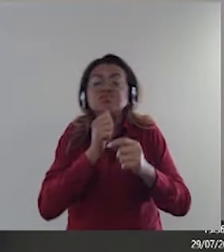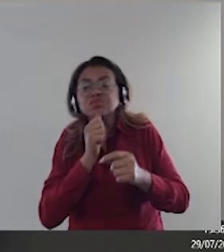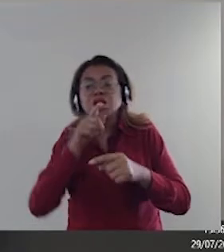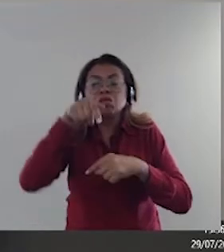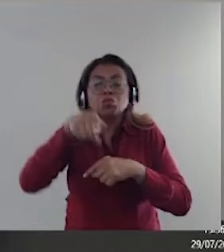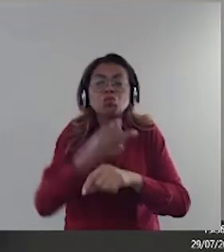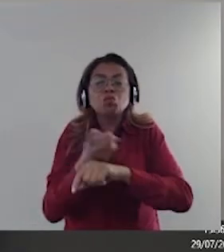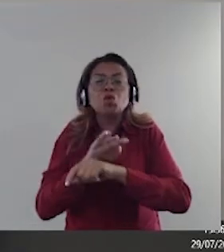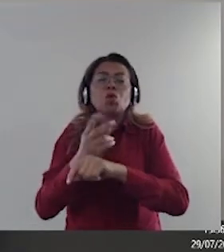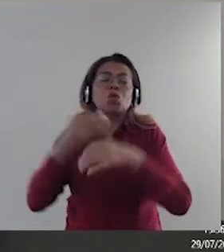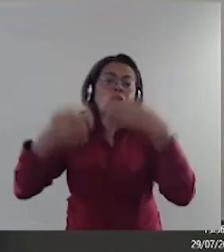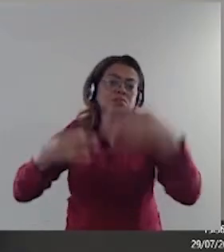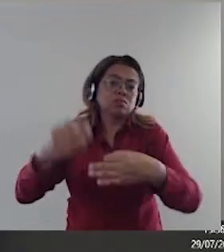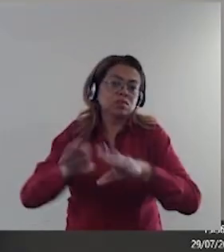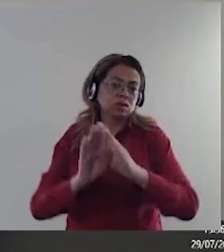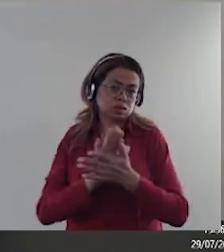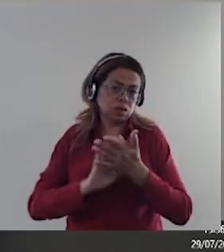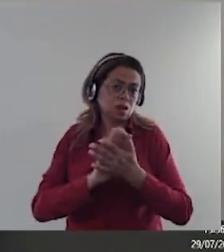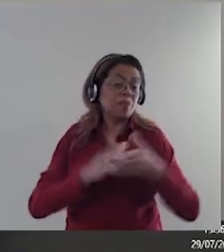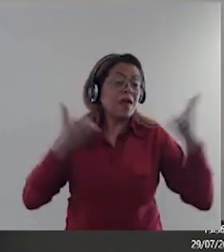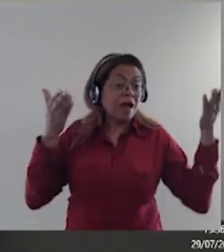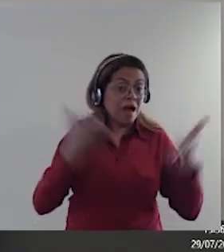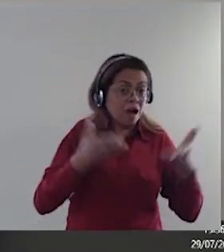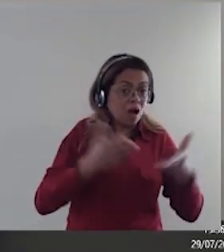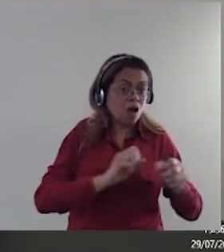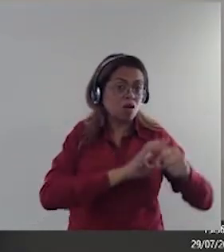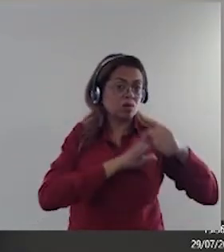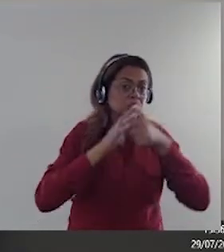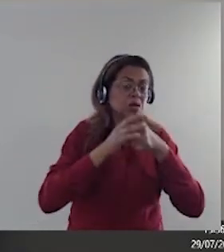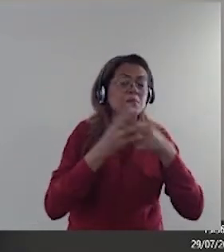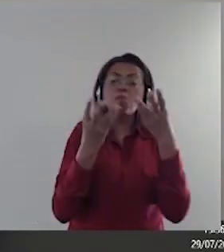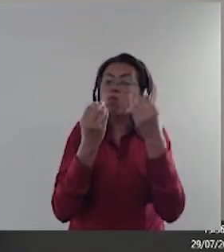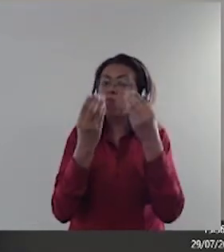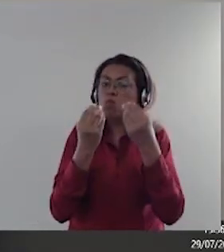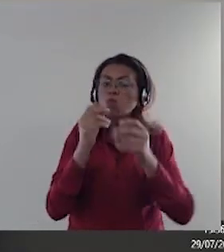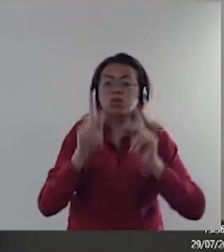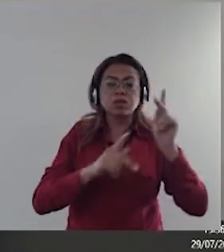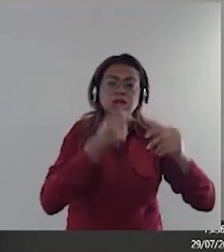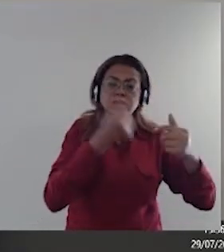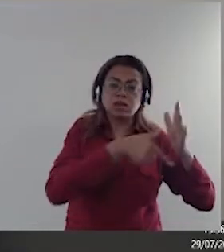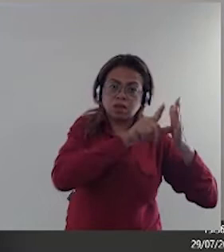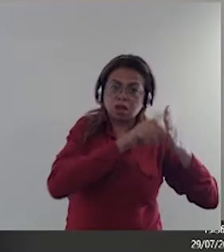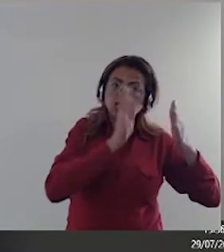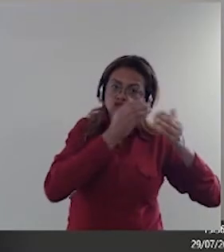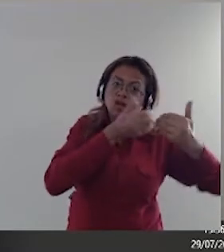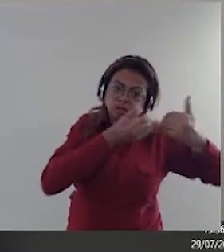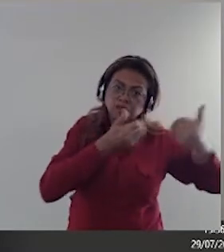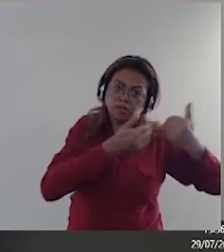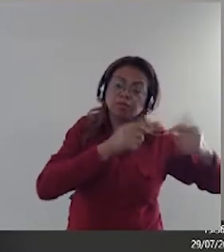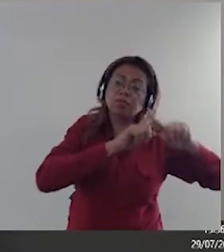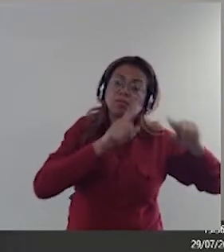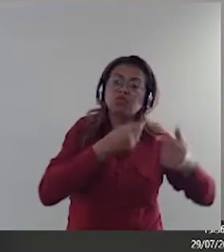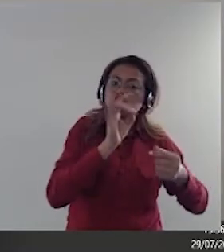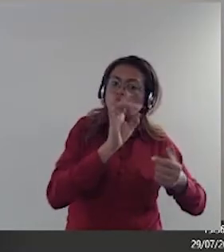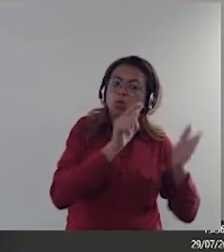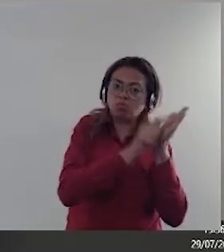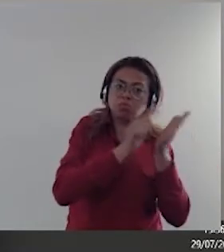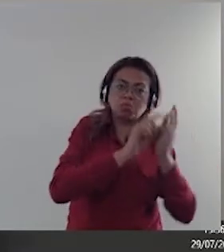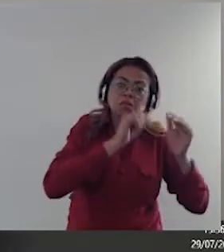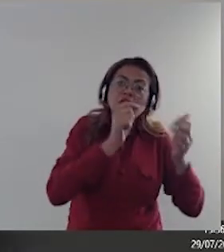a pesquisa não aponte nessa direção, como eu já disse ainda agora há pouco aqui. Claro que para uma